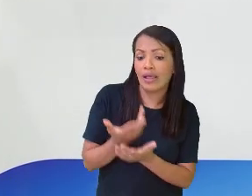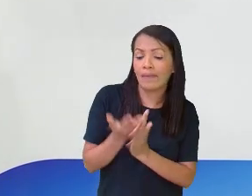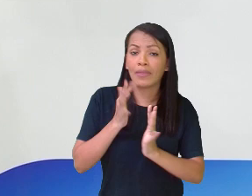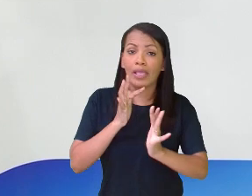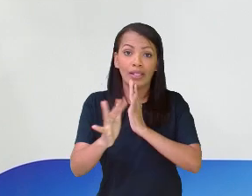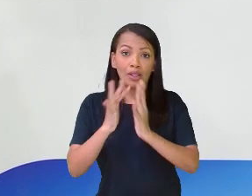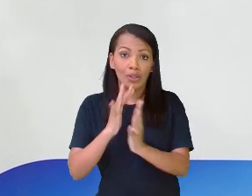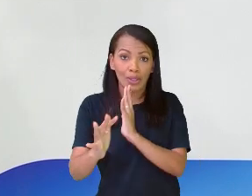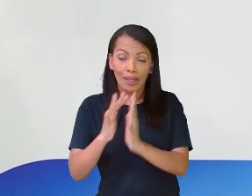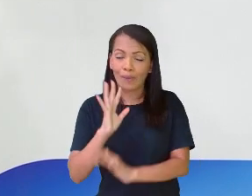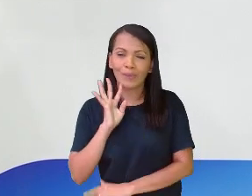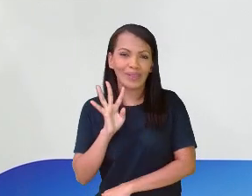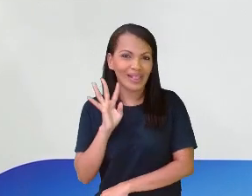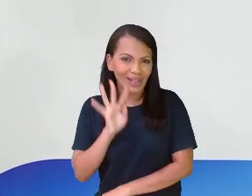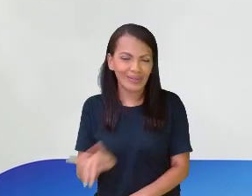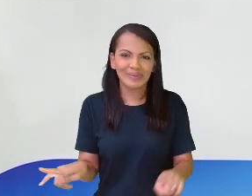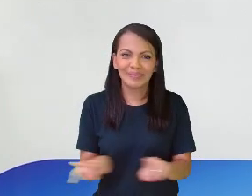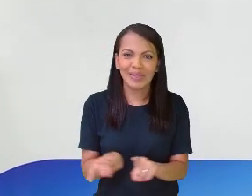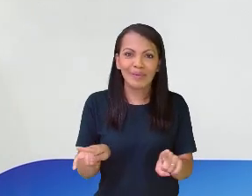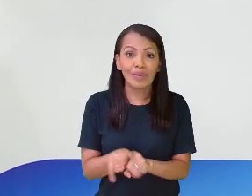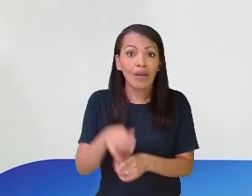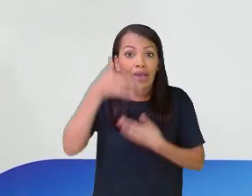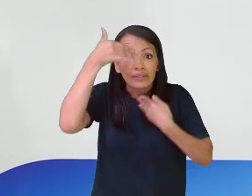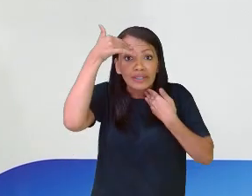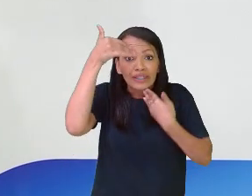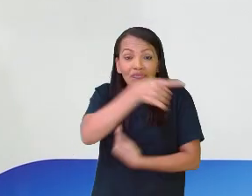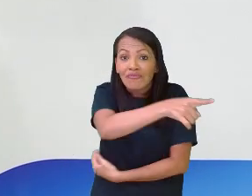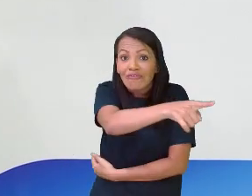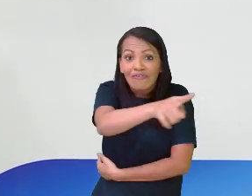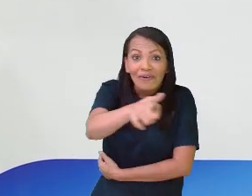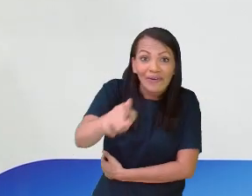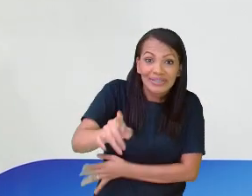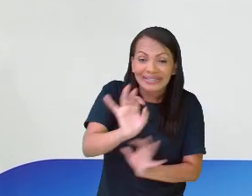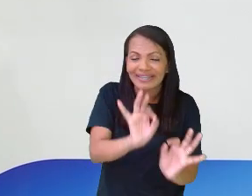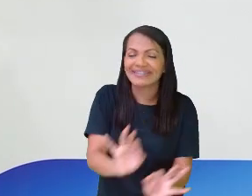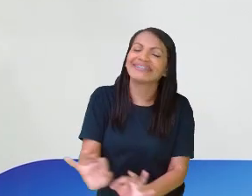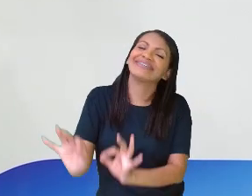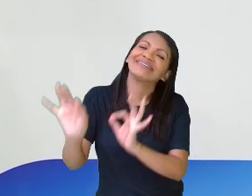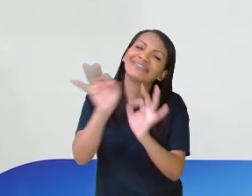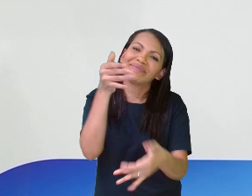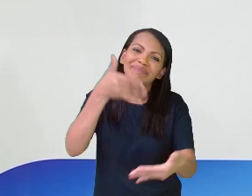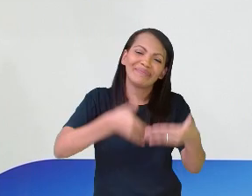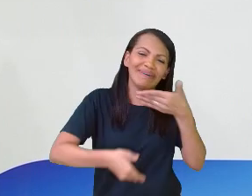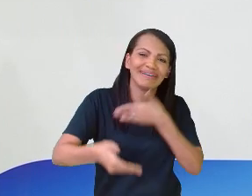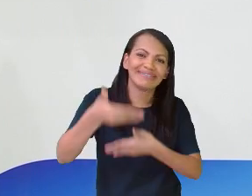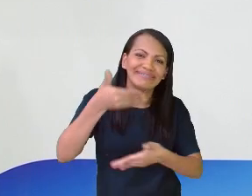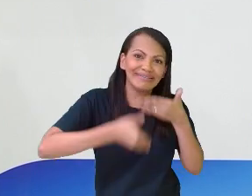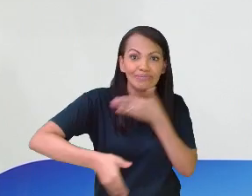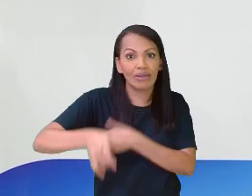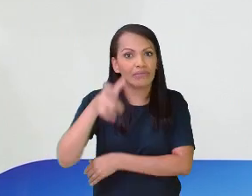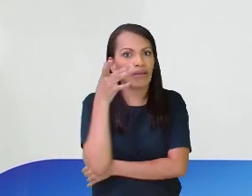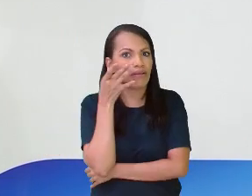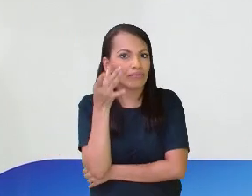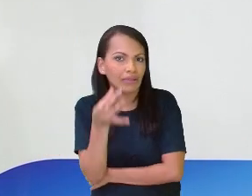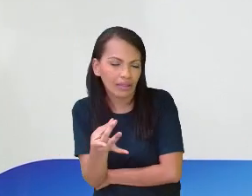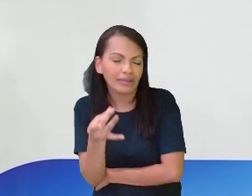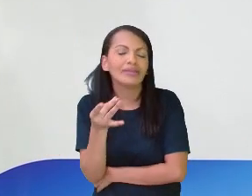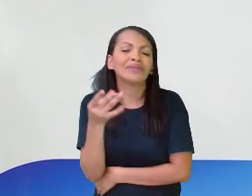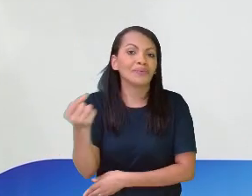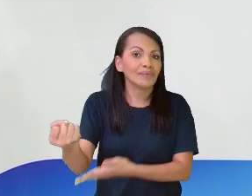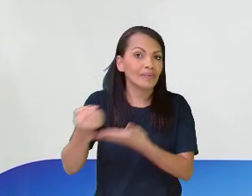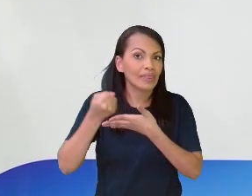mais divertida. E agradecer a vocês que estão aí do outro lado, participando, prestando atenção e